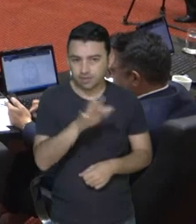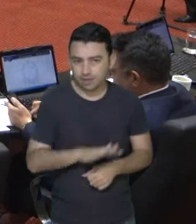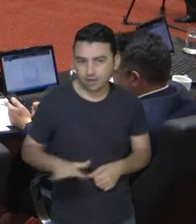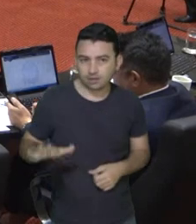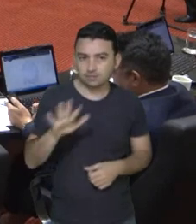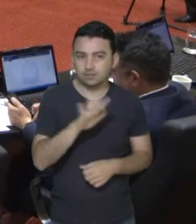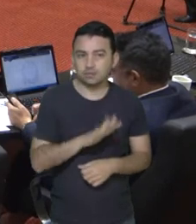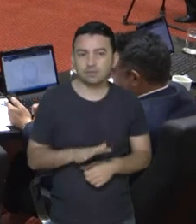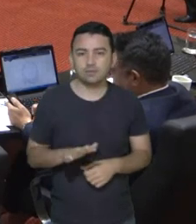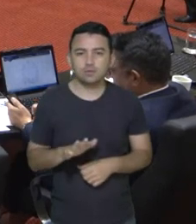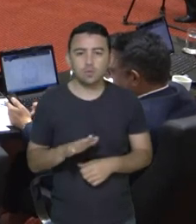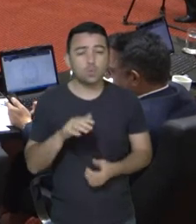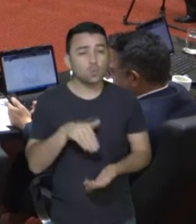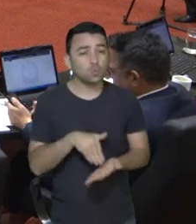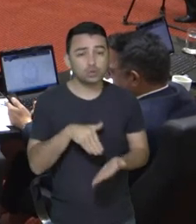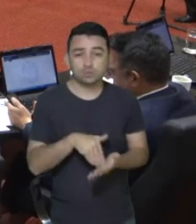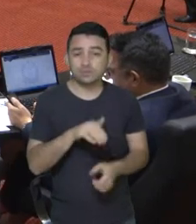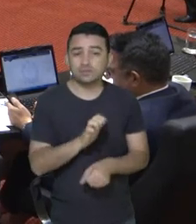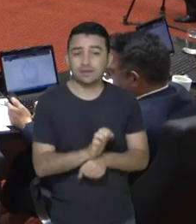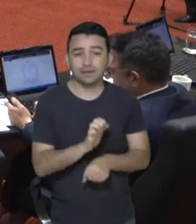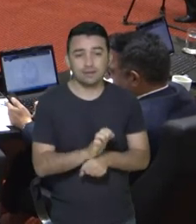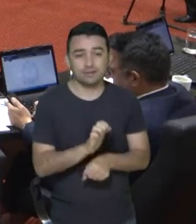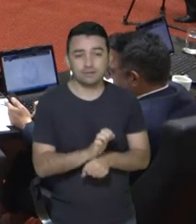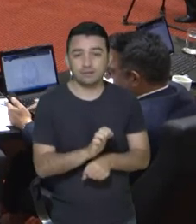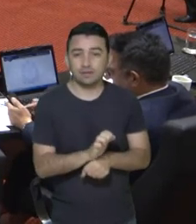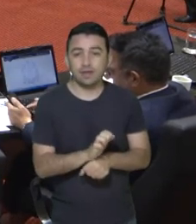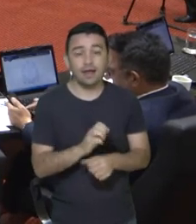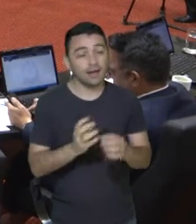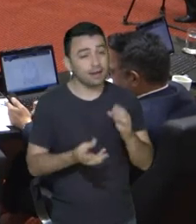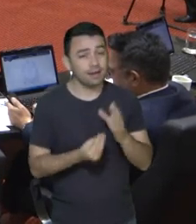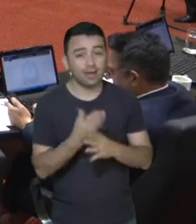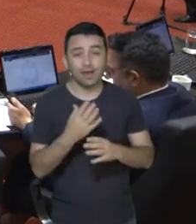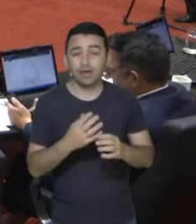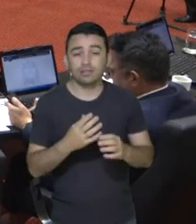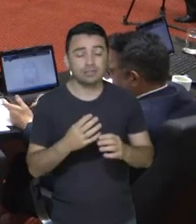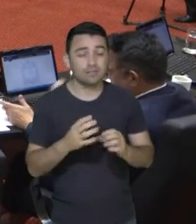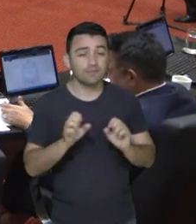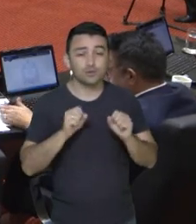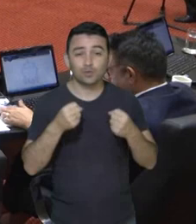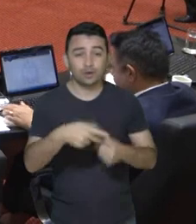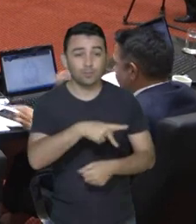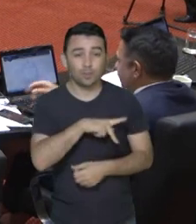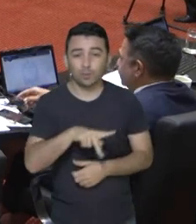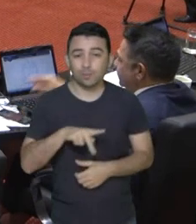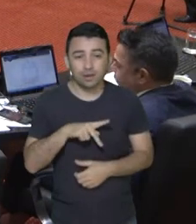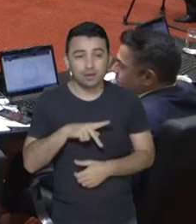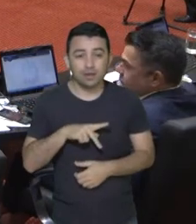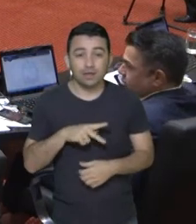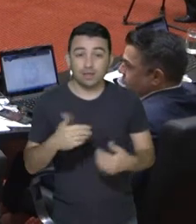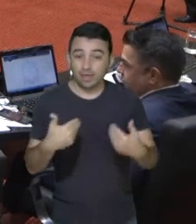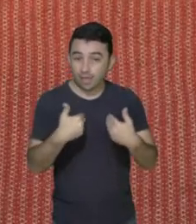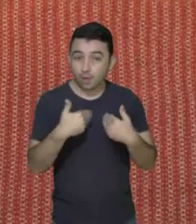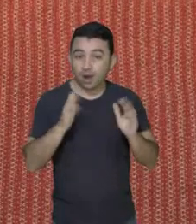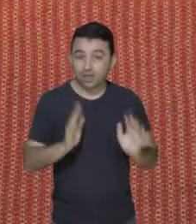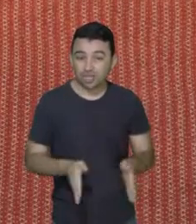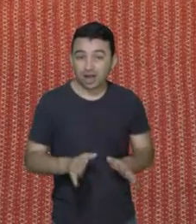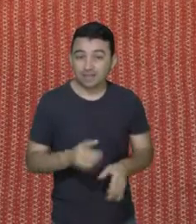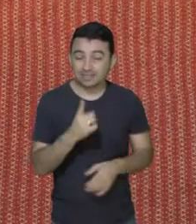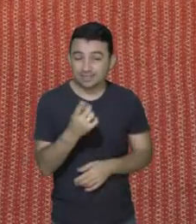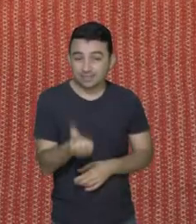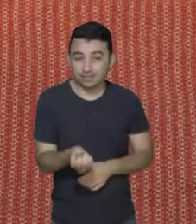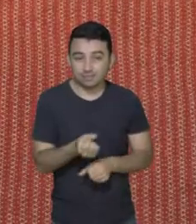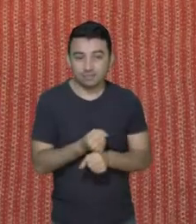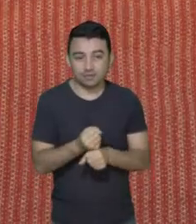da federação, foi o último estado a criar a Defensoria Pública. Eu estou aqui há 16 anos e